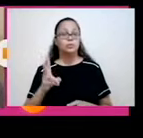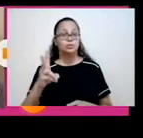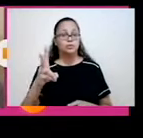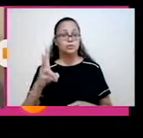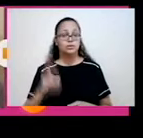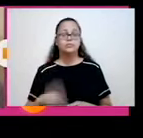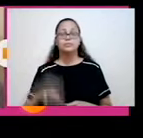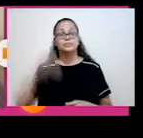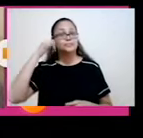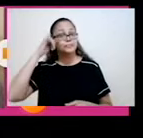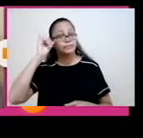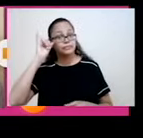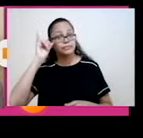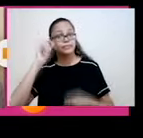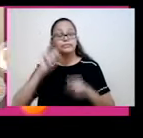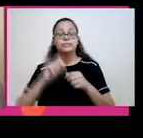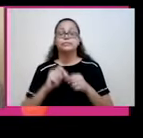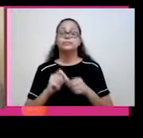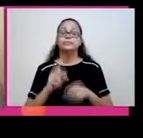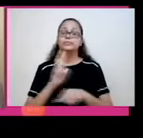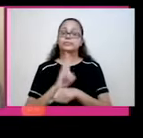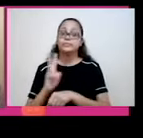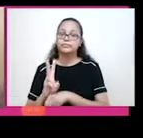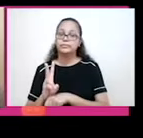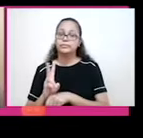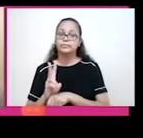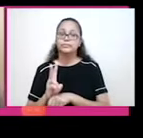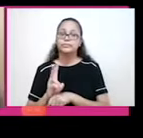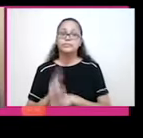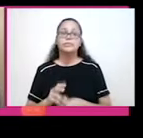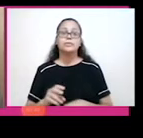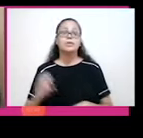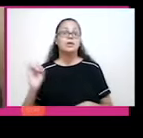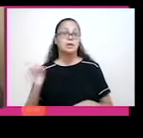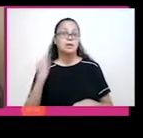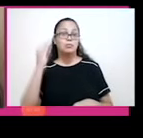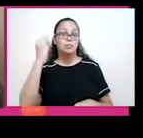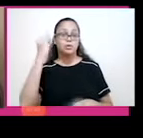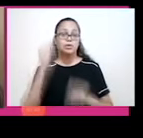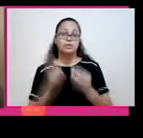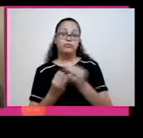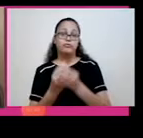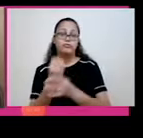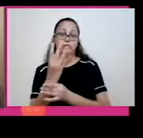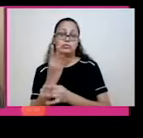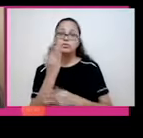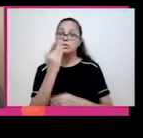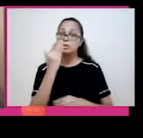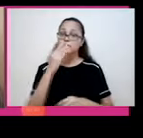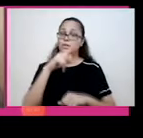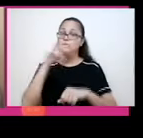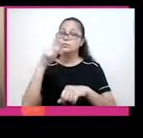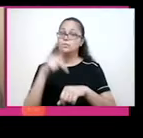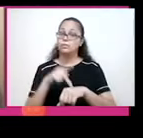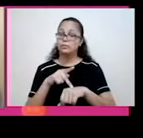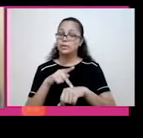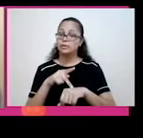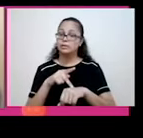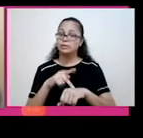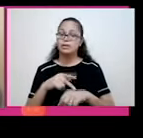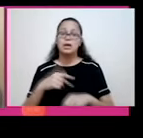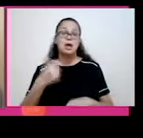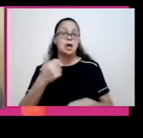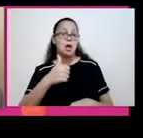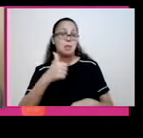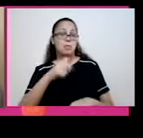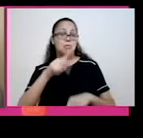Continuando, pecuária. A pecuária ela é uma essencial fonte de alimentos para o país. A China é o